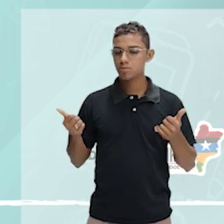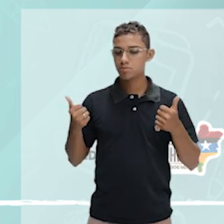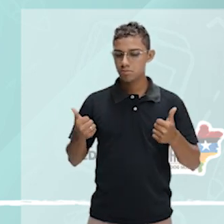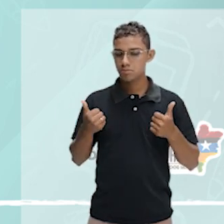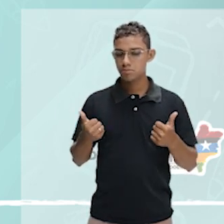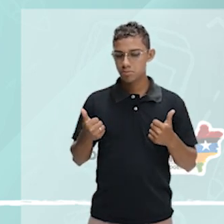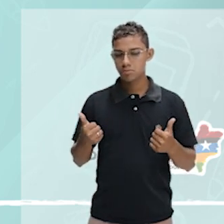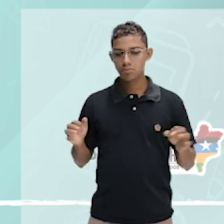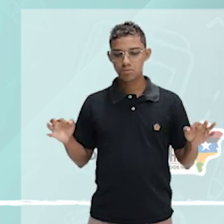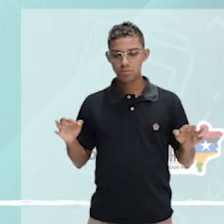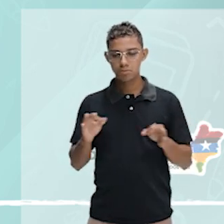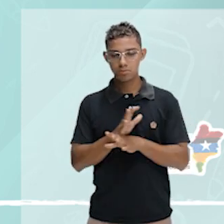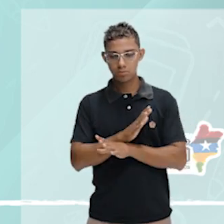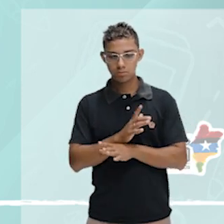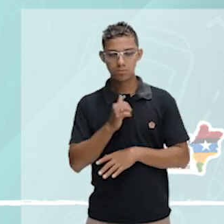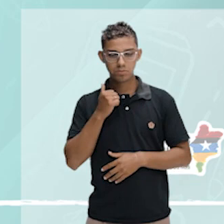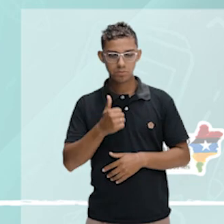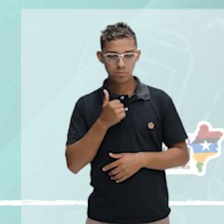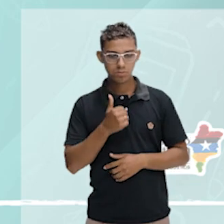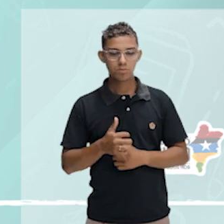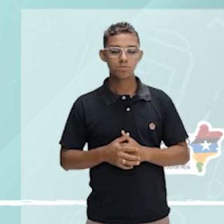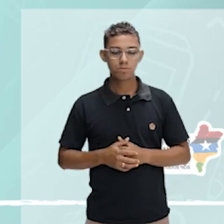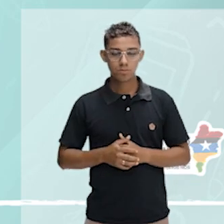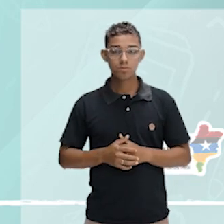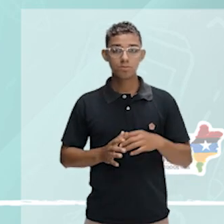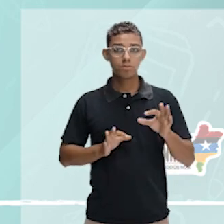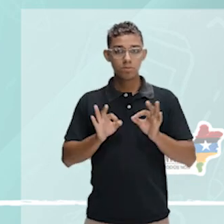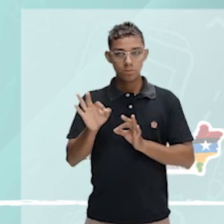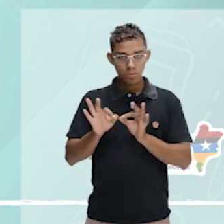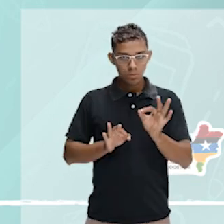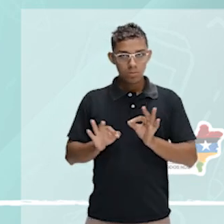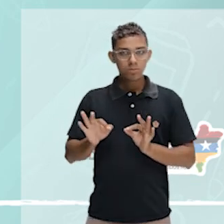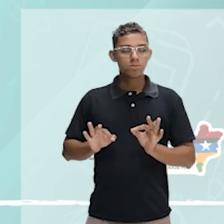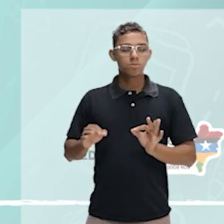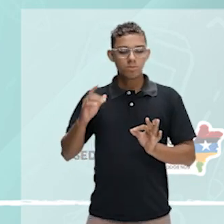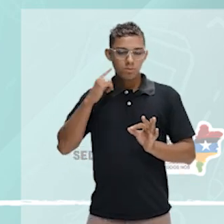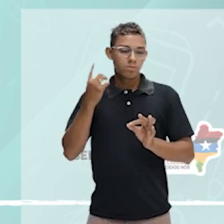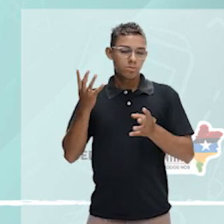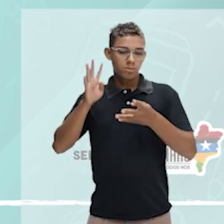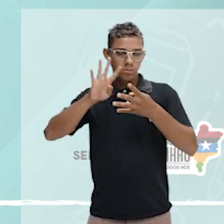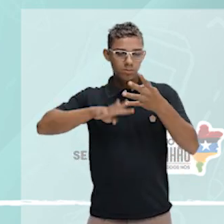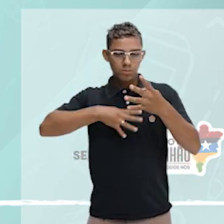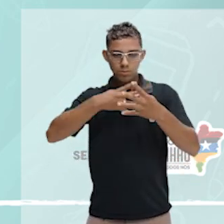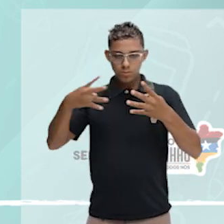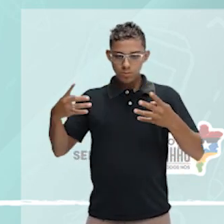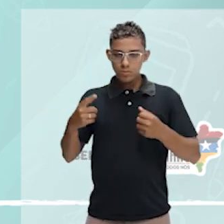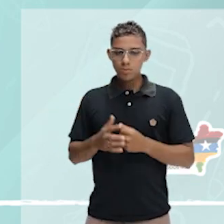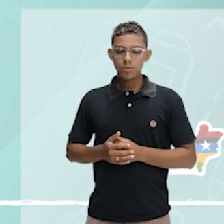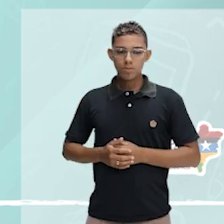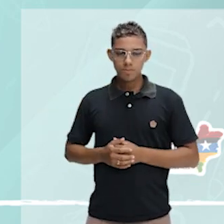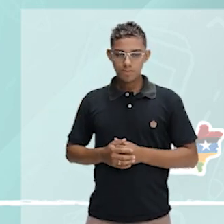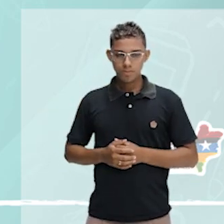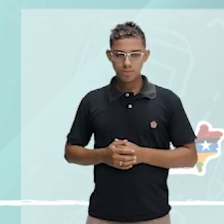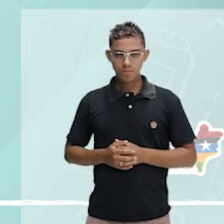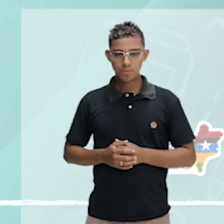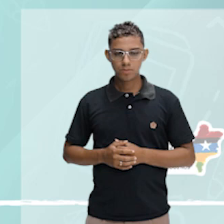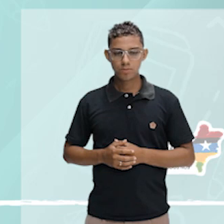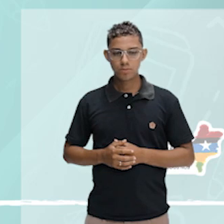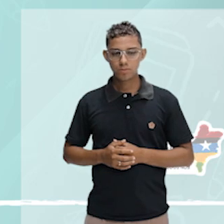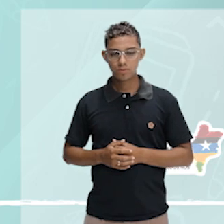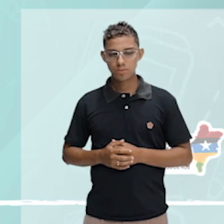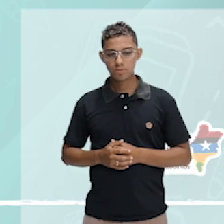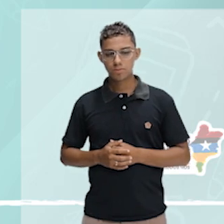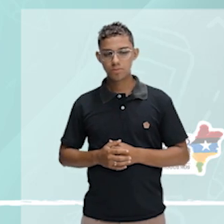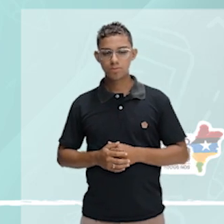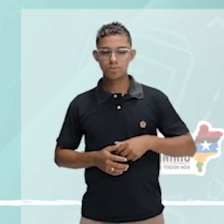tabela completa os pares ordenados que vão ser postos lá no gráfico quais são é o valor de